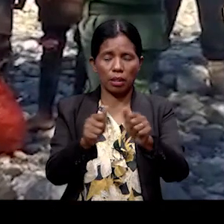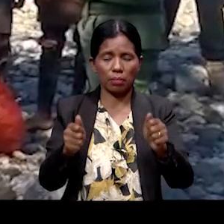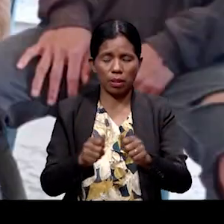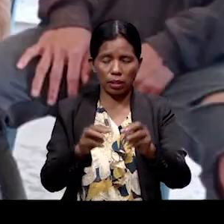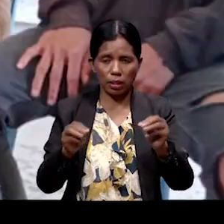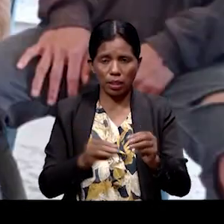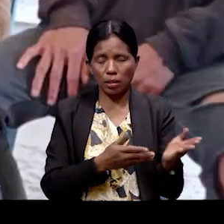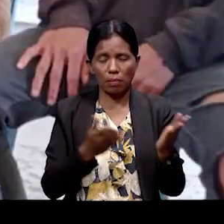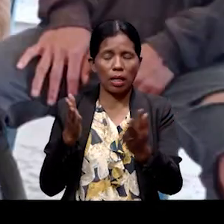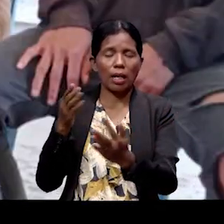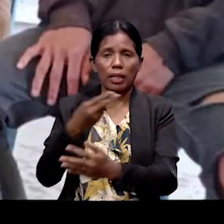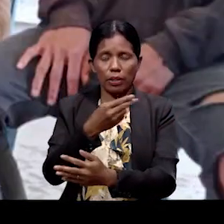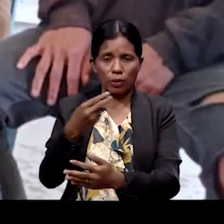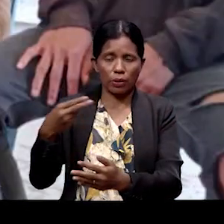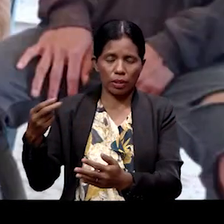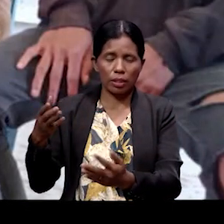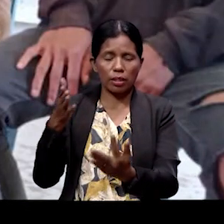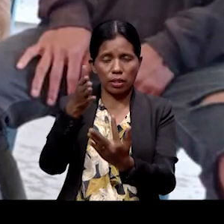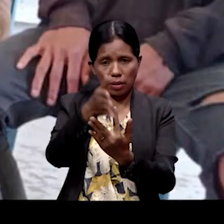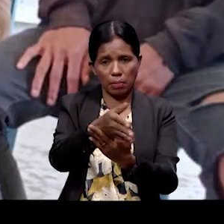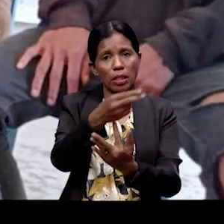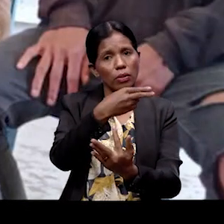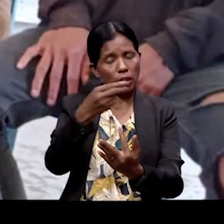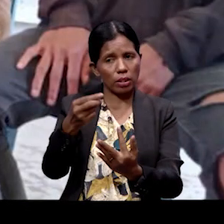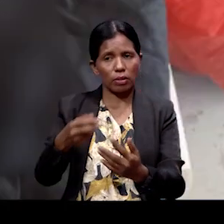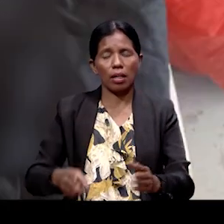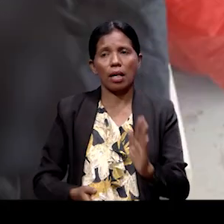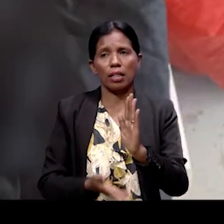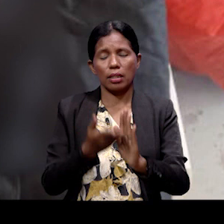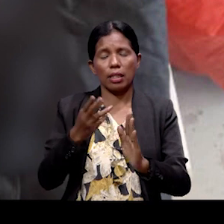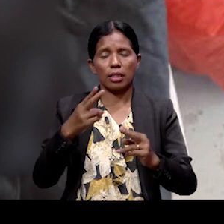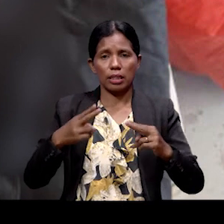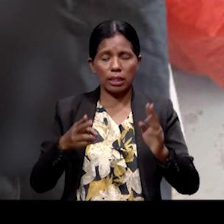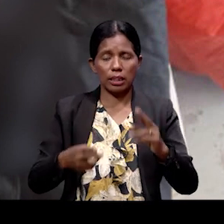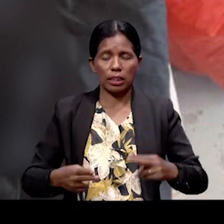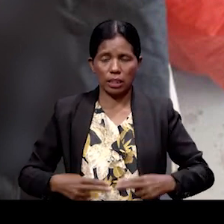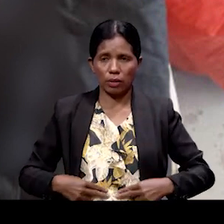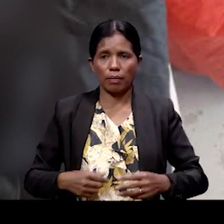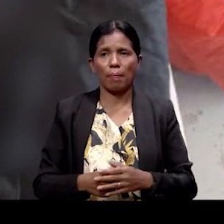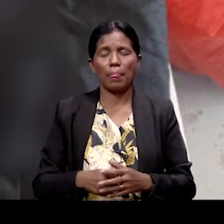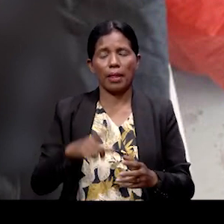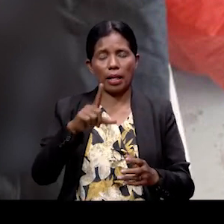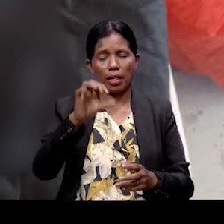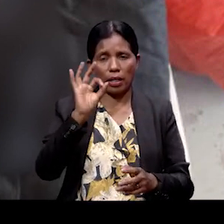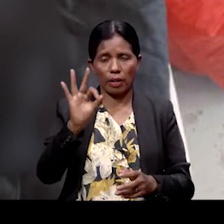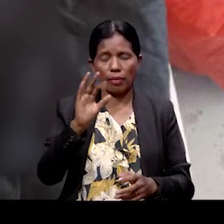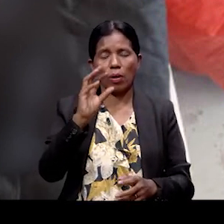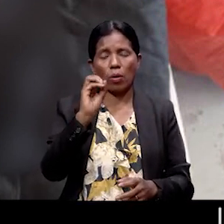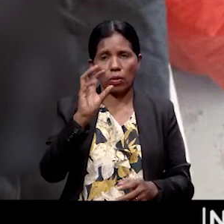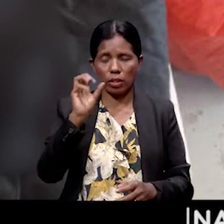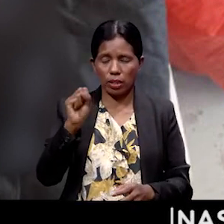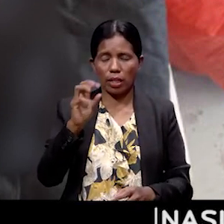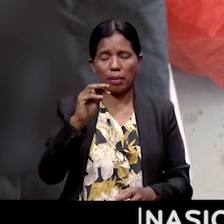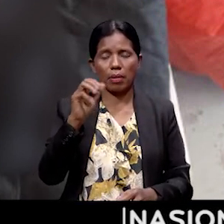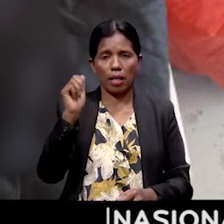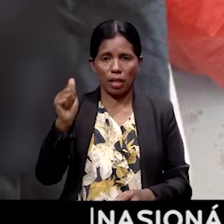Assinto. Cidadão na Inhat, né? O inicial IFI, LFL, OC, Rússia Aldeia Atos Gildape, no MA,